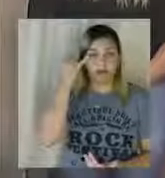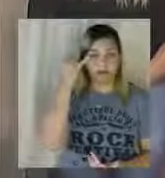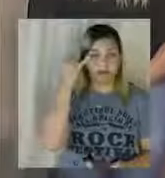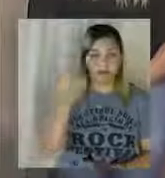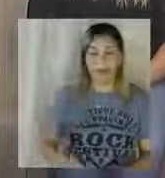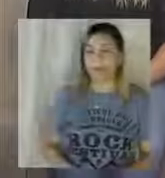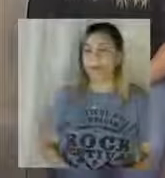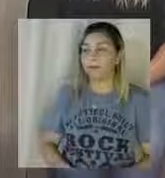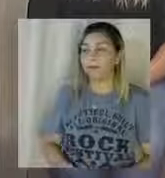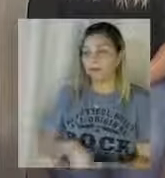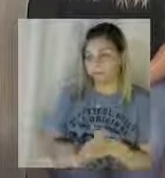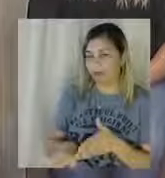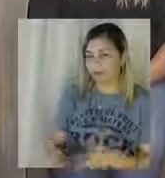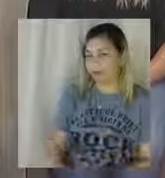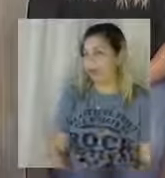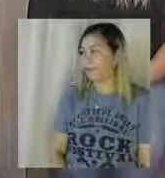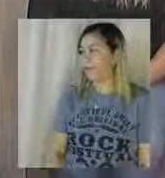Aline.